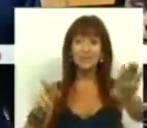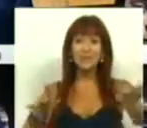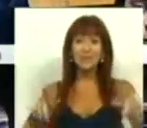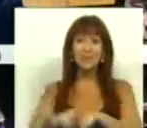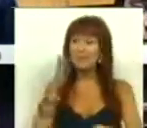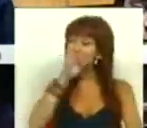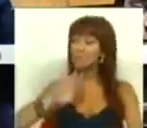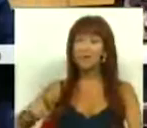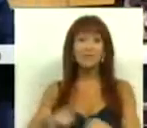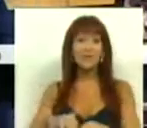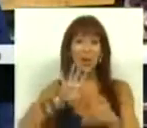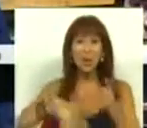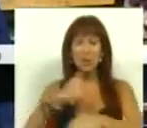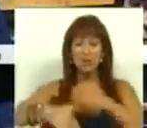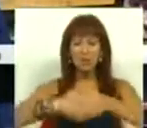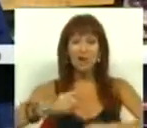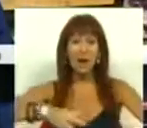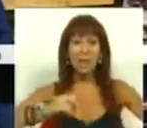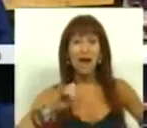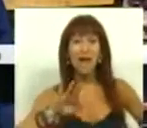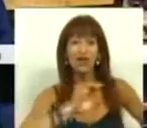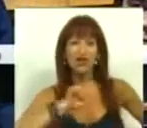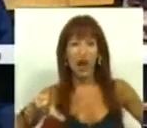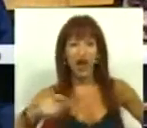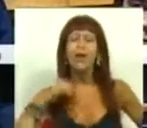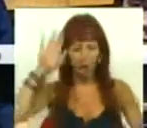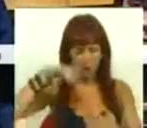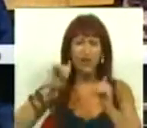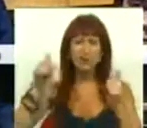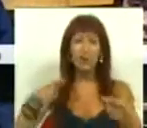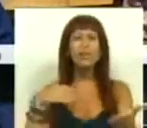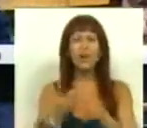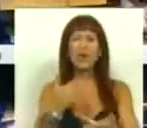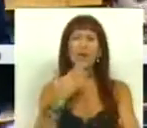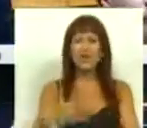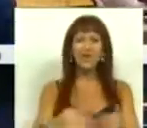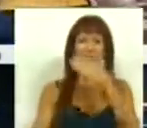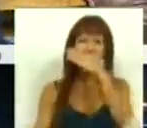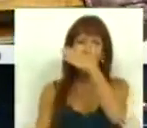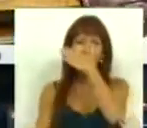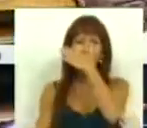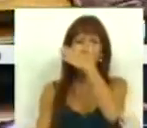da implementação do Plano Marshall e que tão bons resultados deu. Muito obrigado.